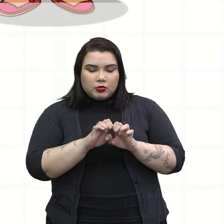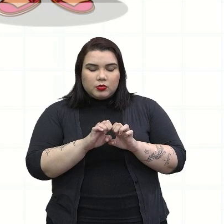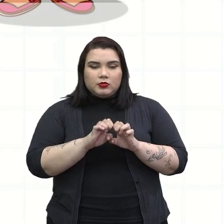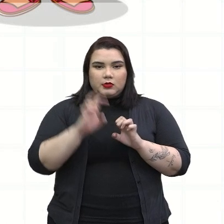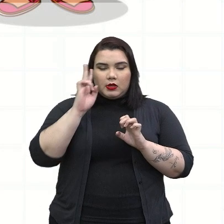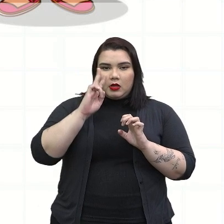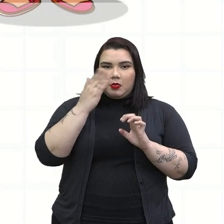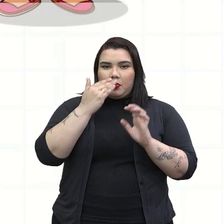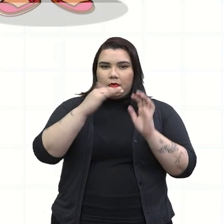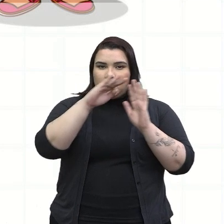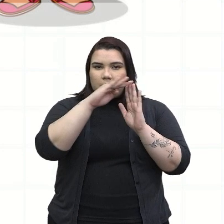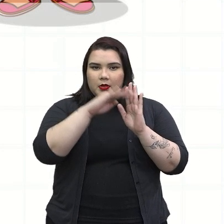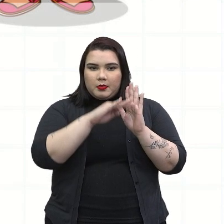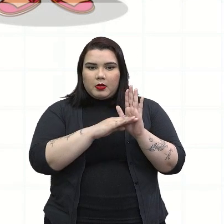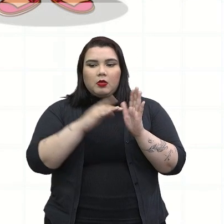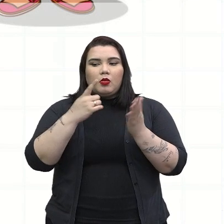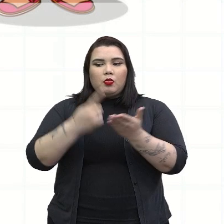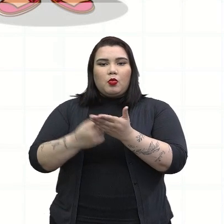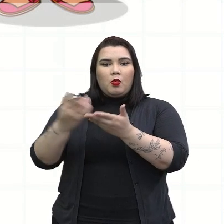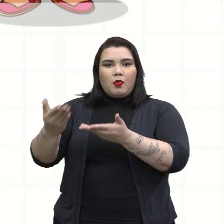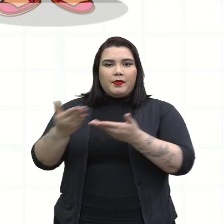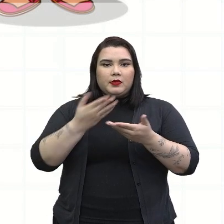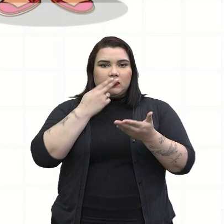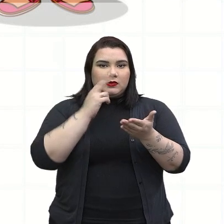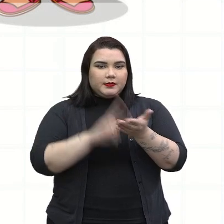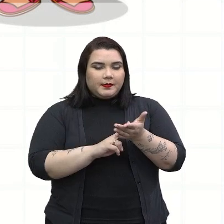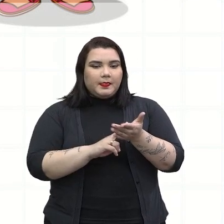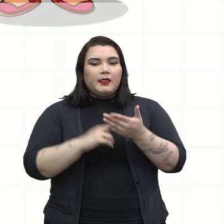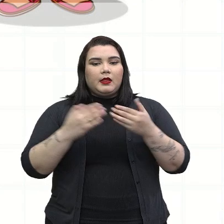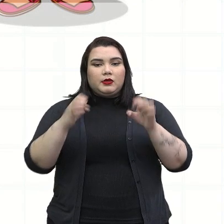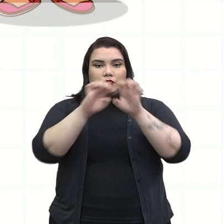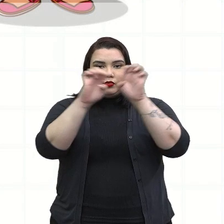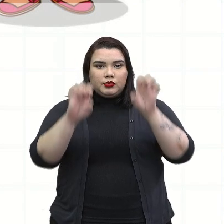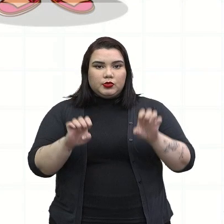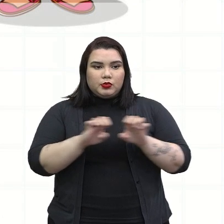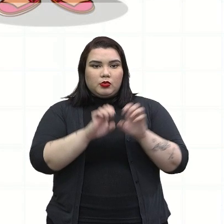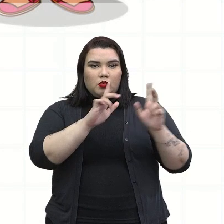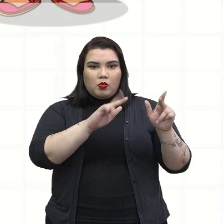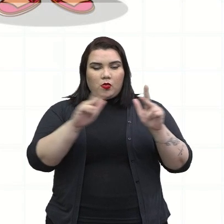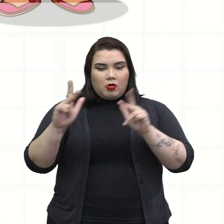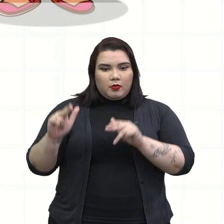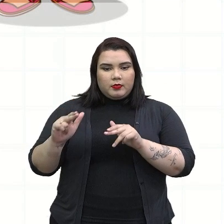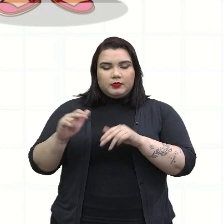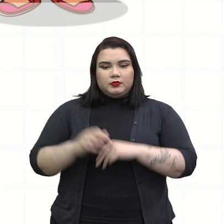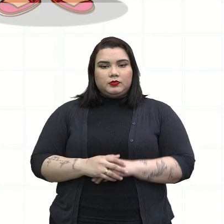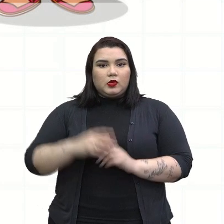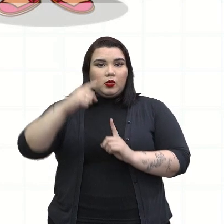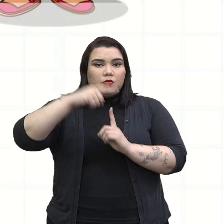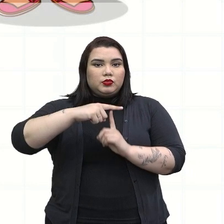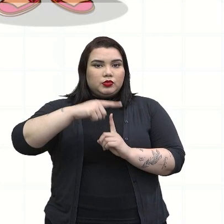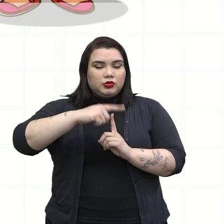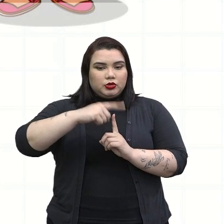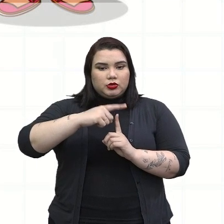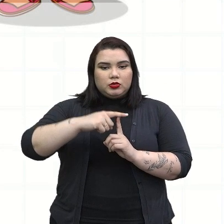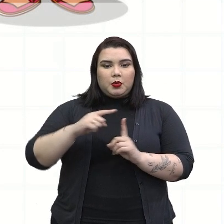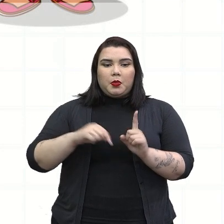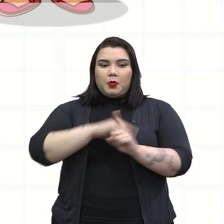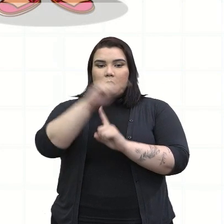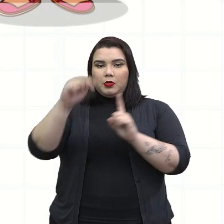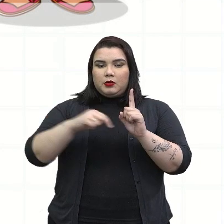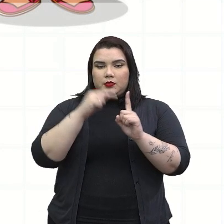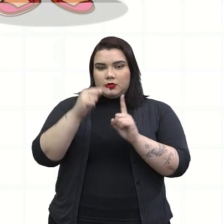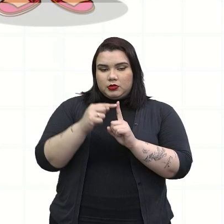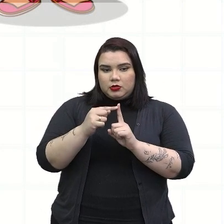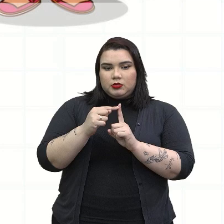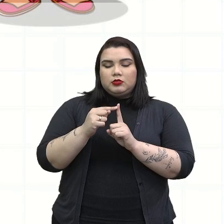na receita, no convite, a estrutura entre eles é a mesma, né? O estilo, a finalidade,